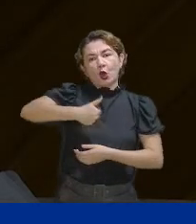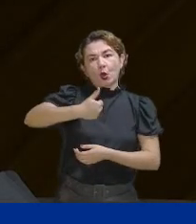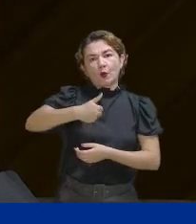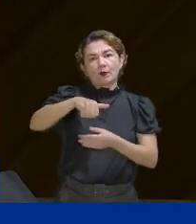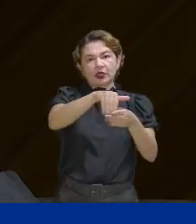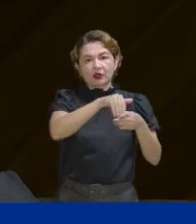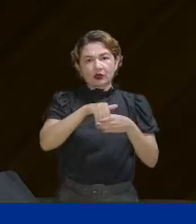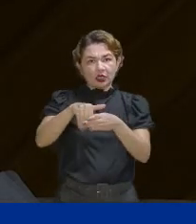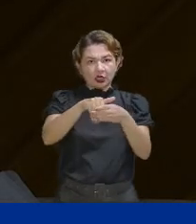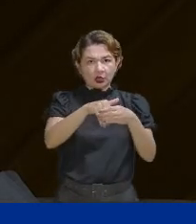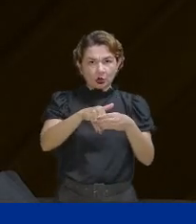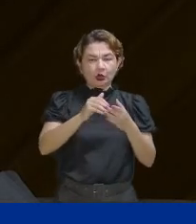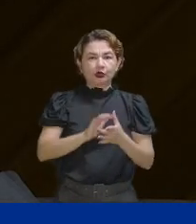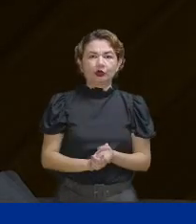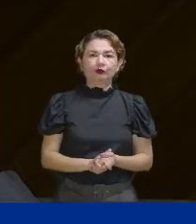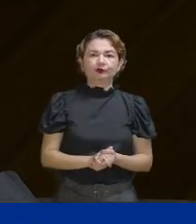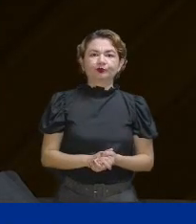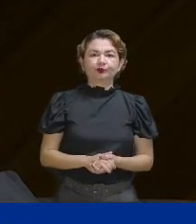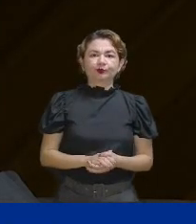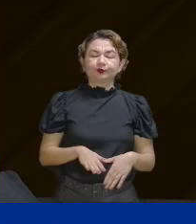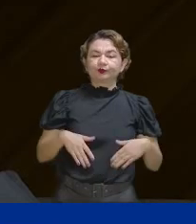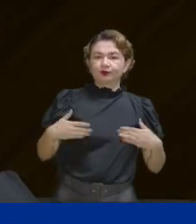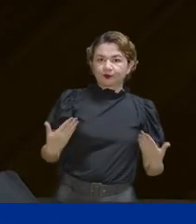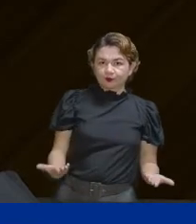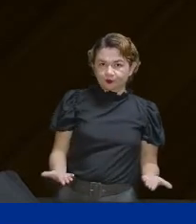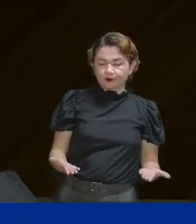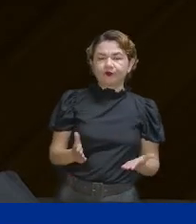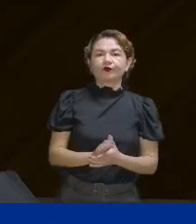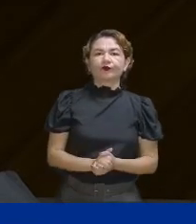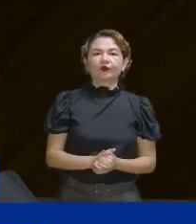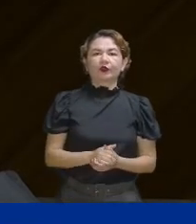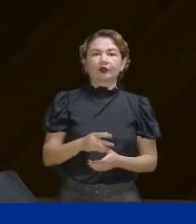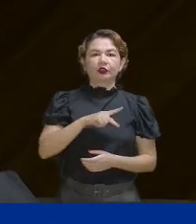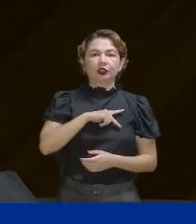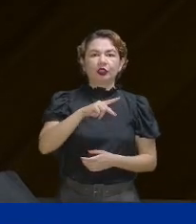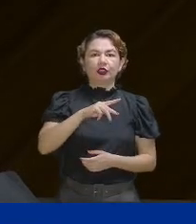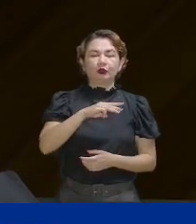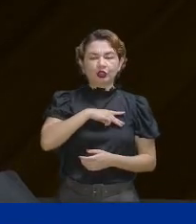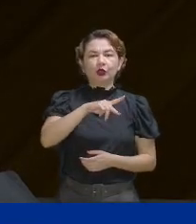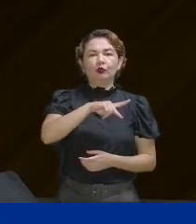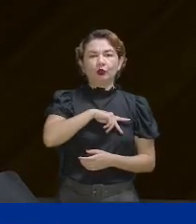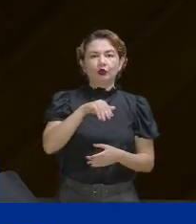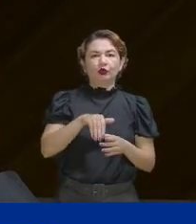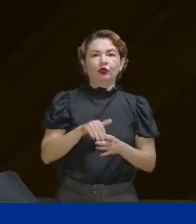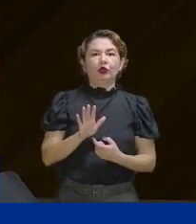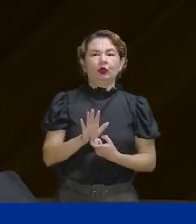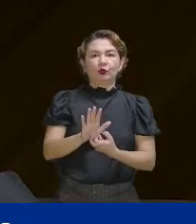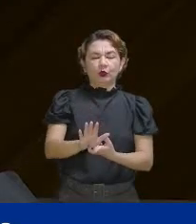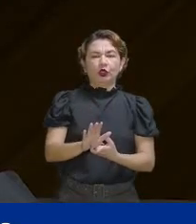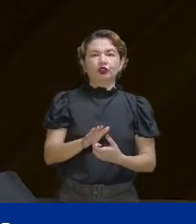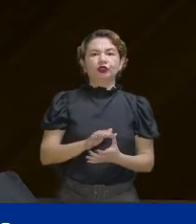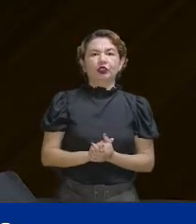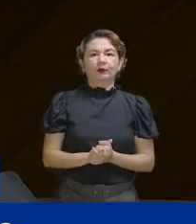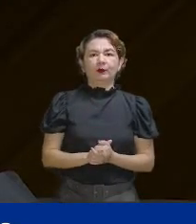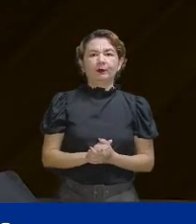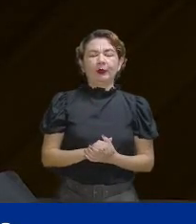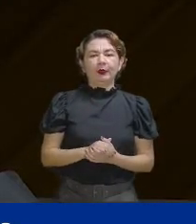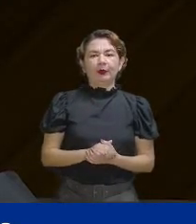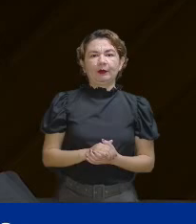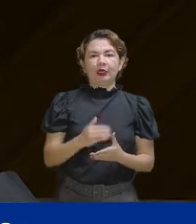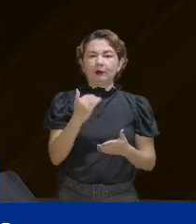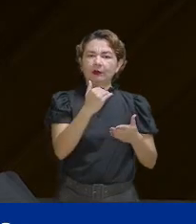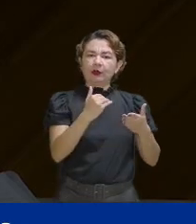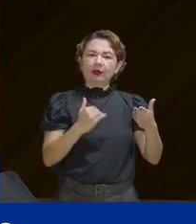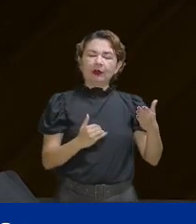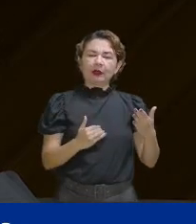acórdão embargado. E nessas condições, o Ministério Público traz alguns dos diálogos que demonstram que